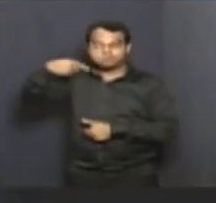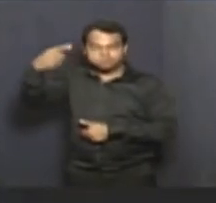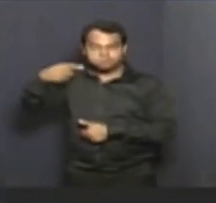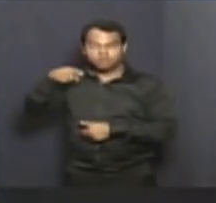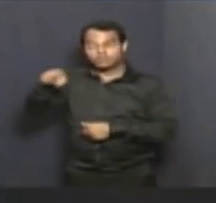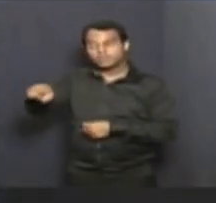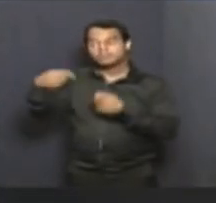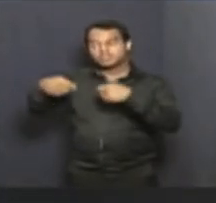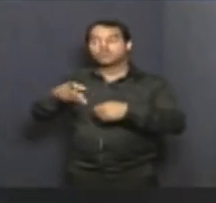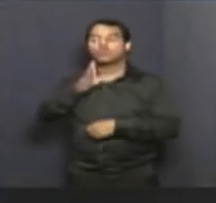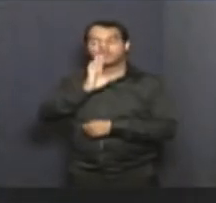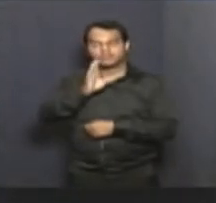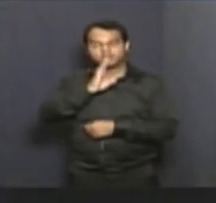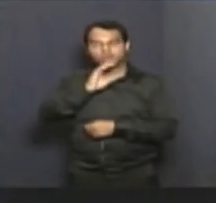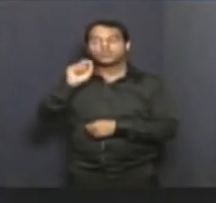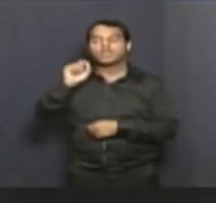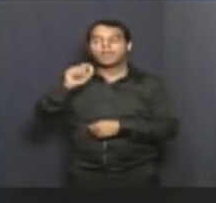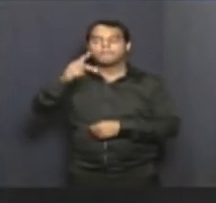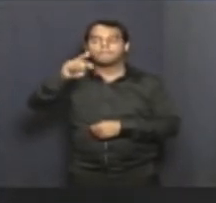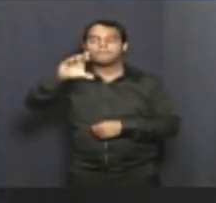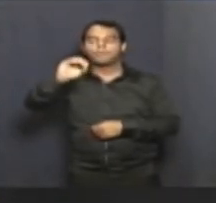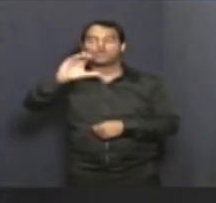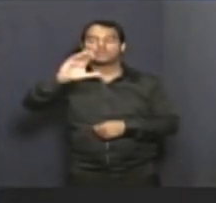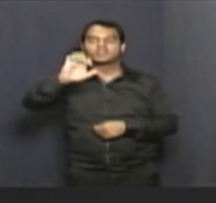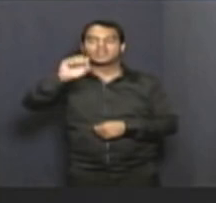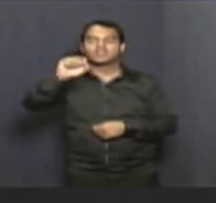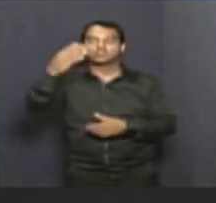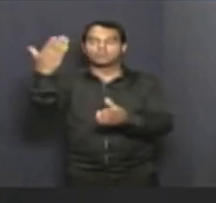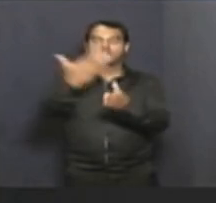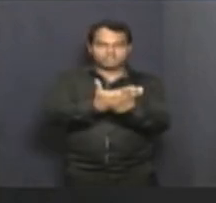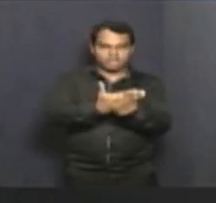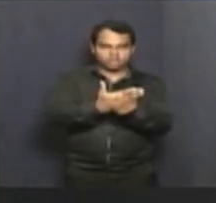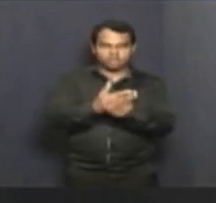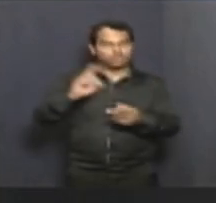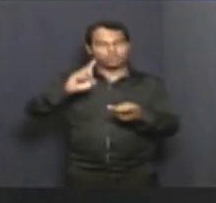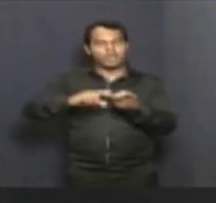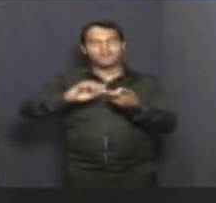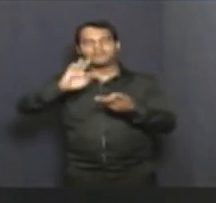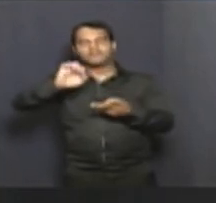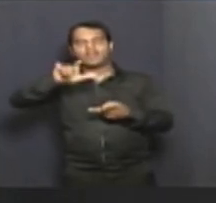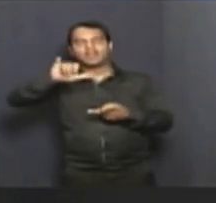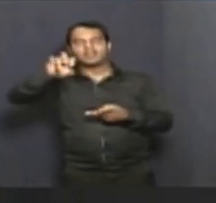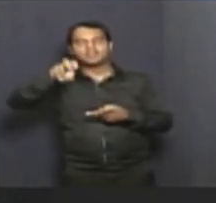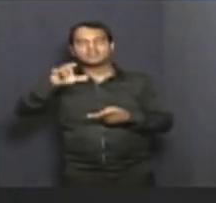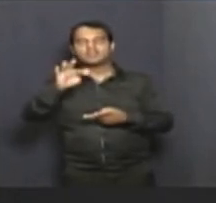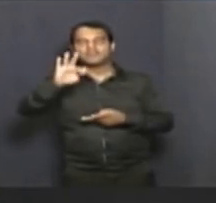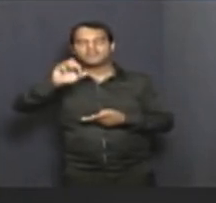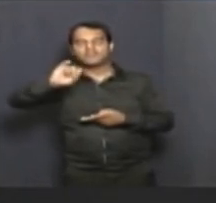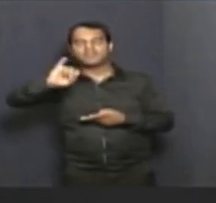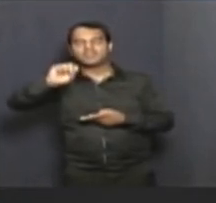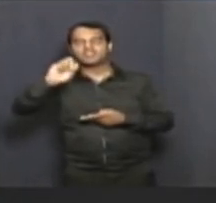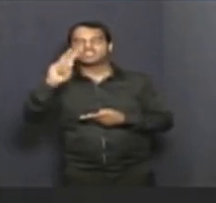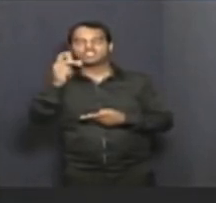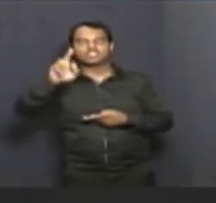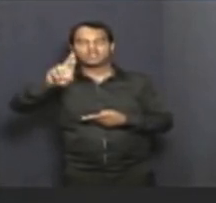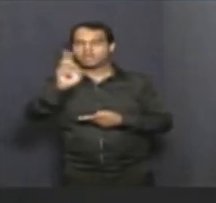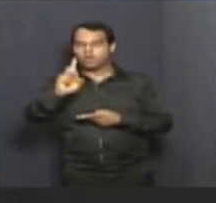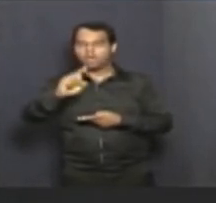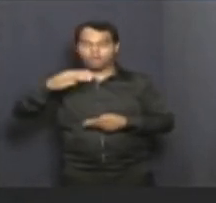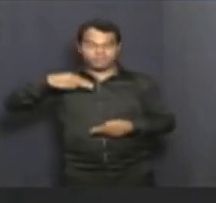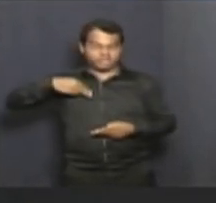conhecer mais o que é um processo quem disse isso foi o félix fischer quem disse isso foi o ministério público federal